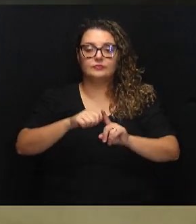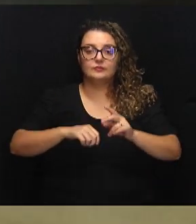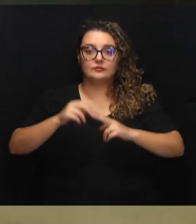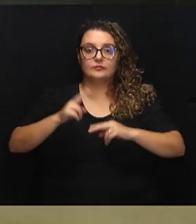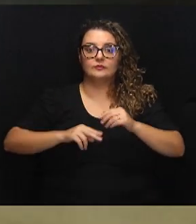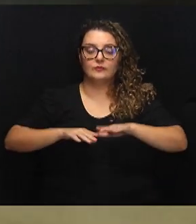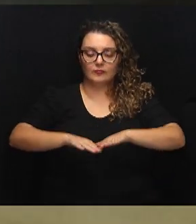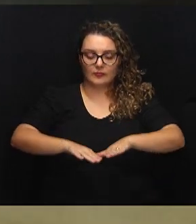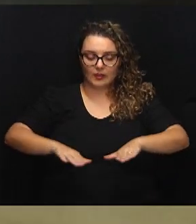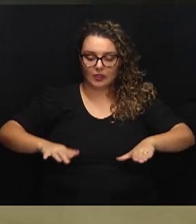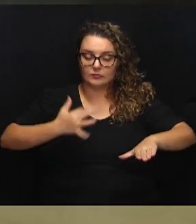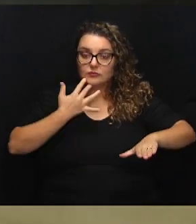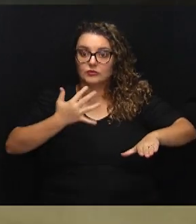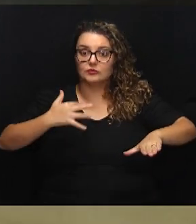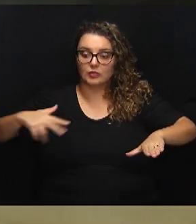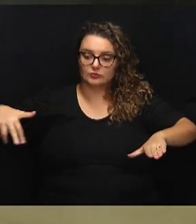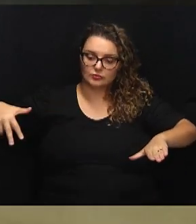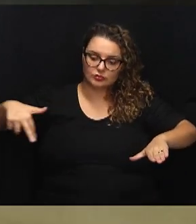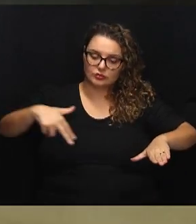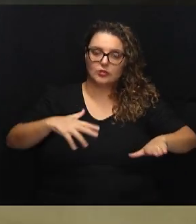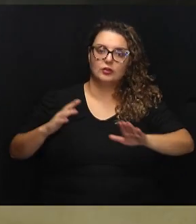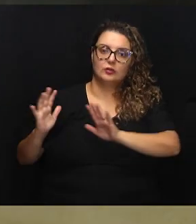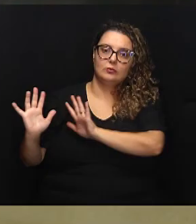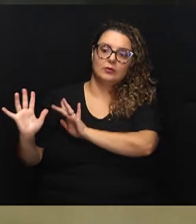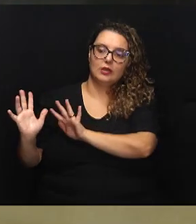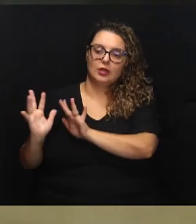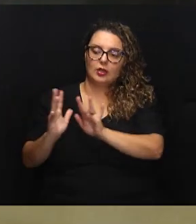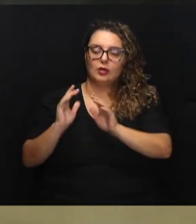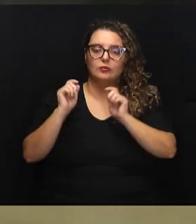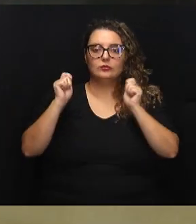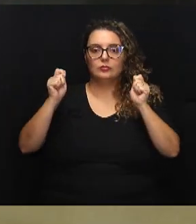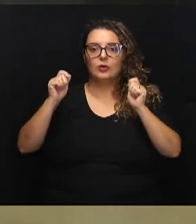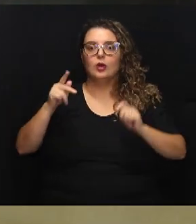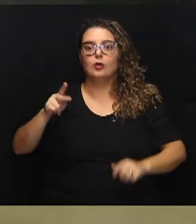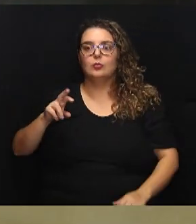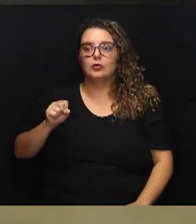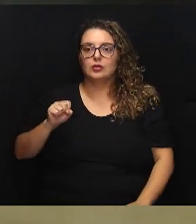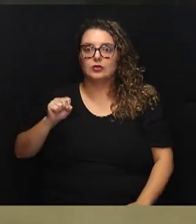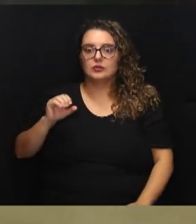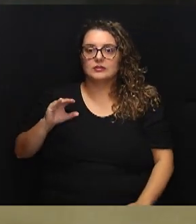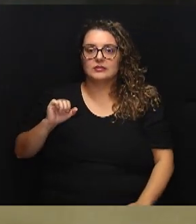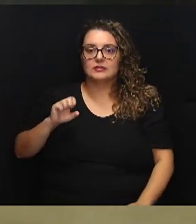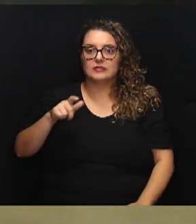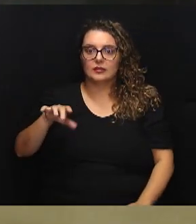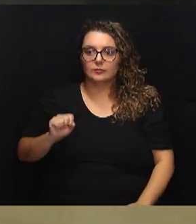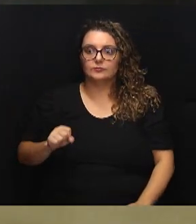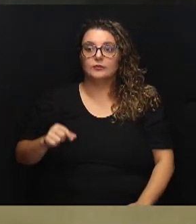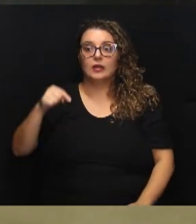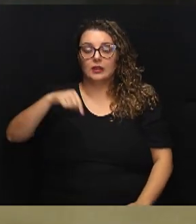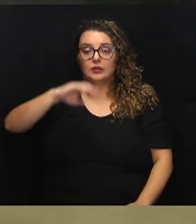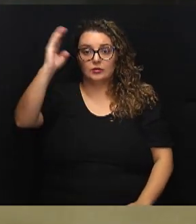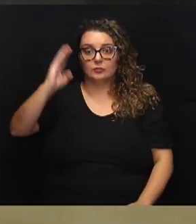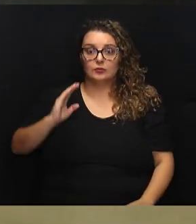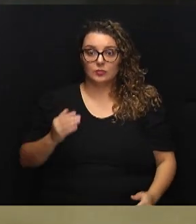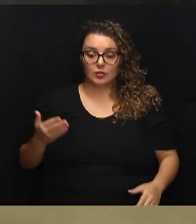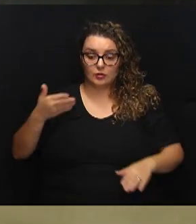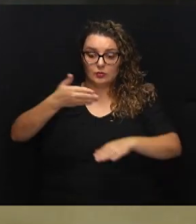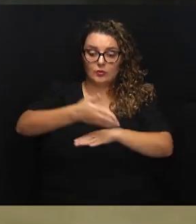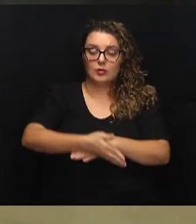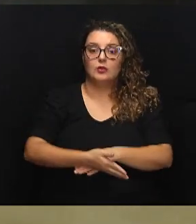por onde passa a procissão é uma tradição, né, gente? No Brasil, essa prática foi introduzida